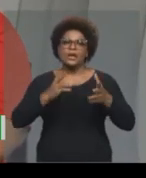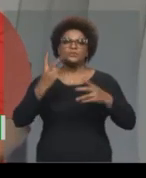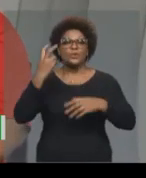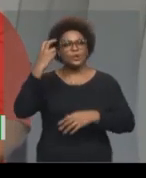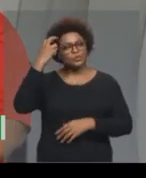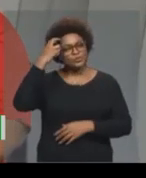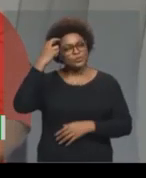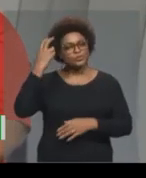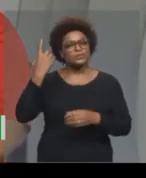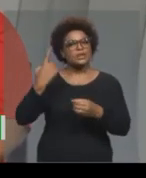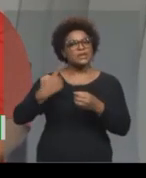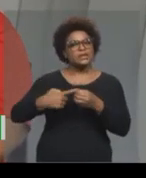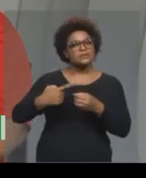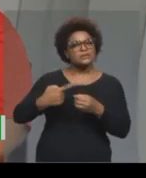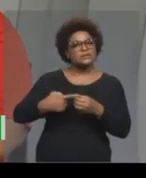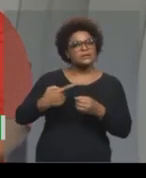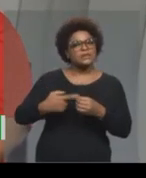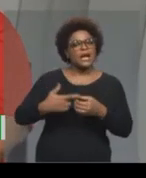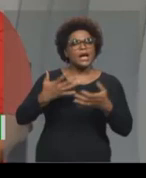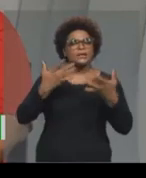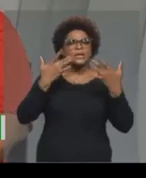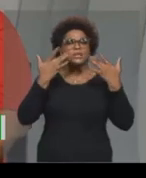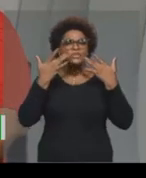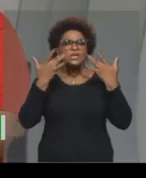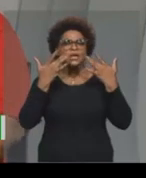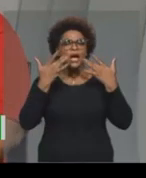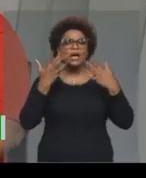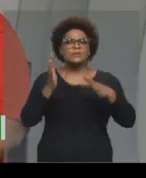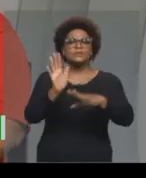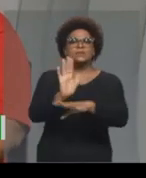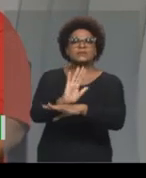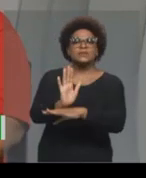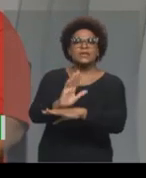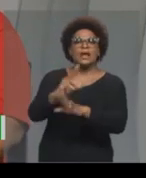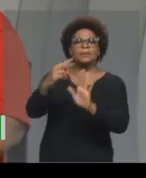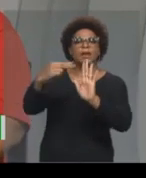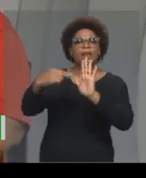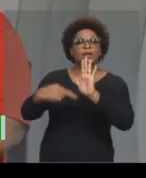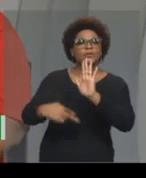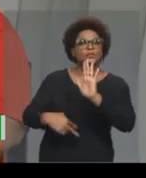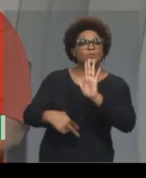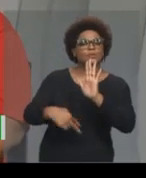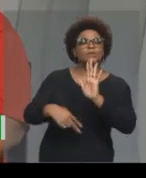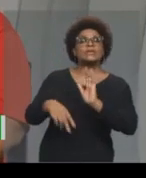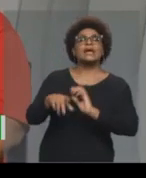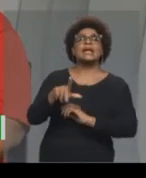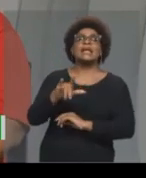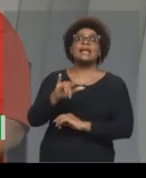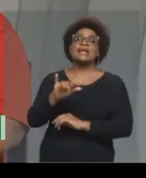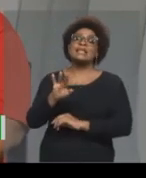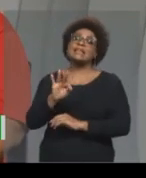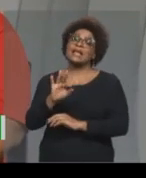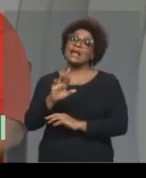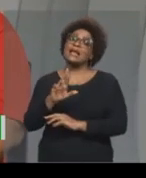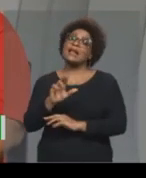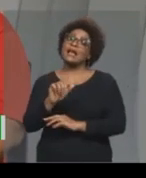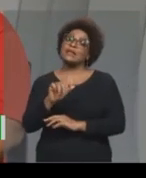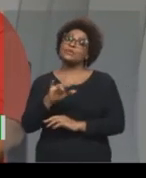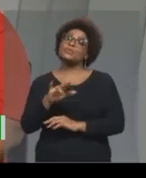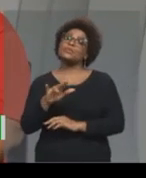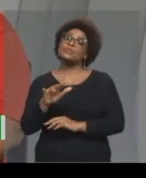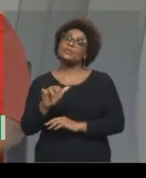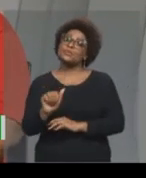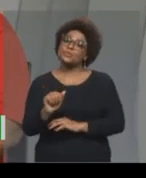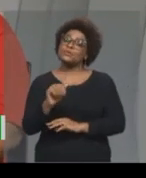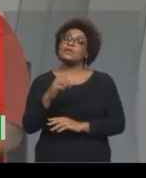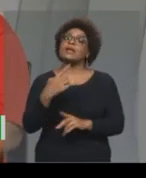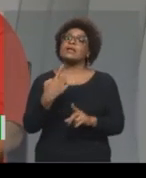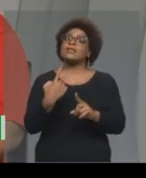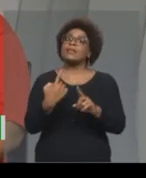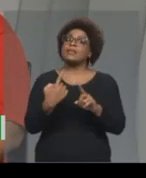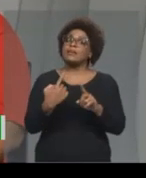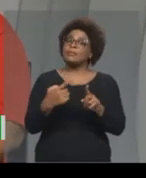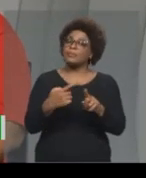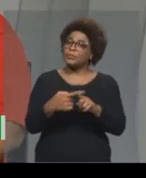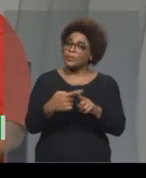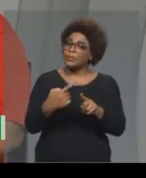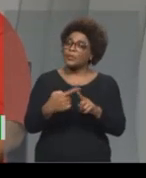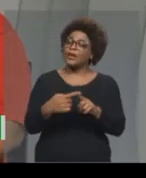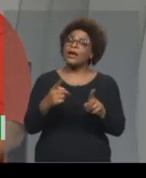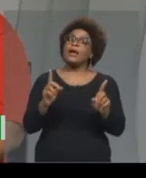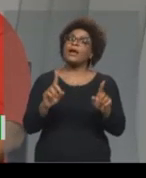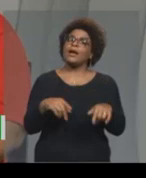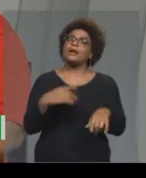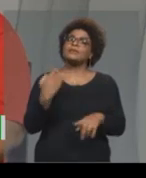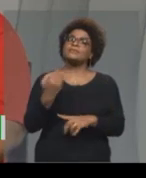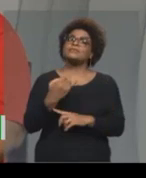cidade, a espetáculos, a leitura, literatura, que é muito importante, então, a gente ter esse acesso à cultura e